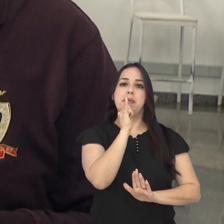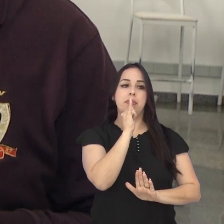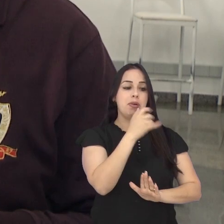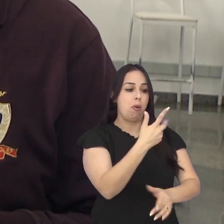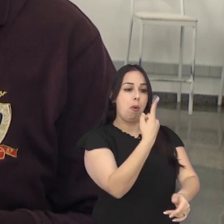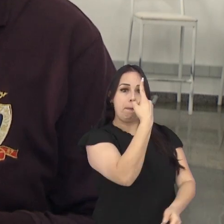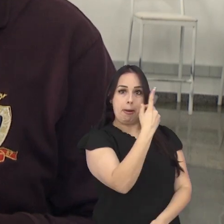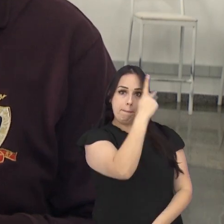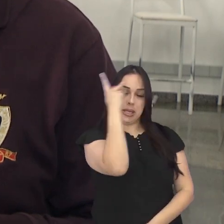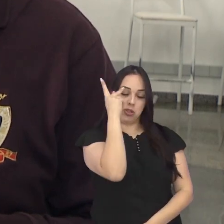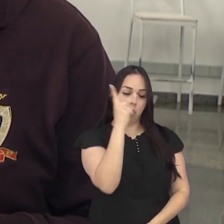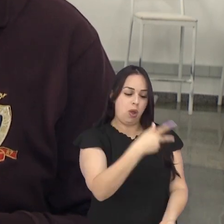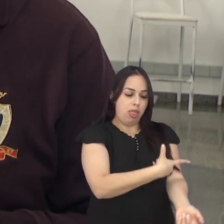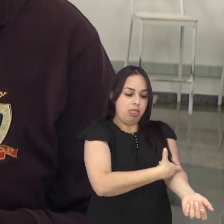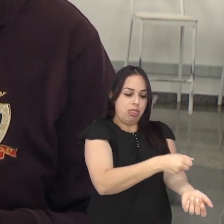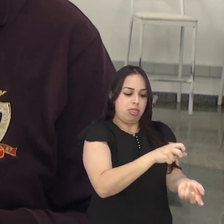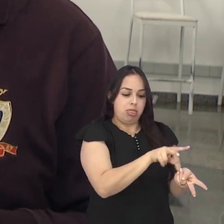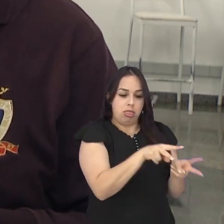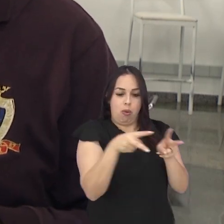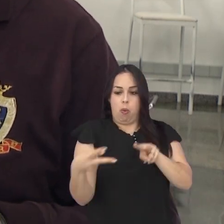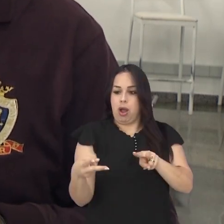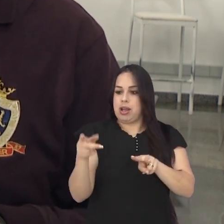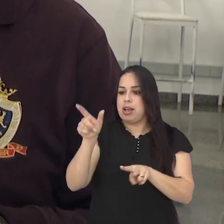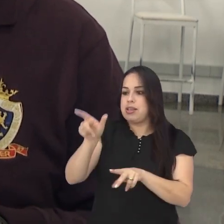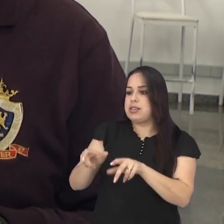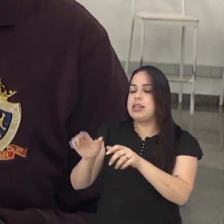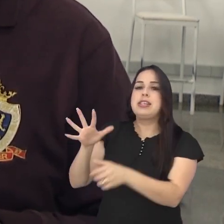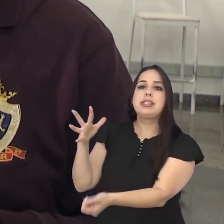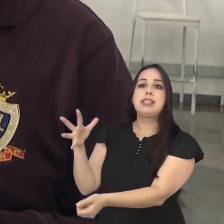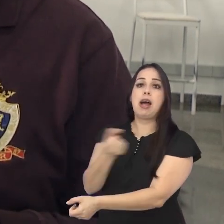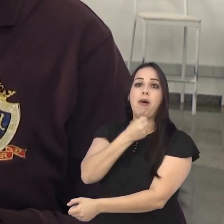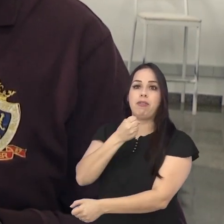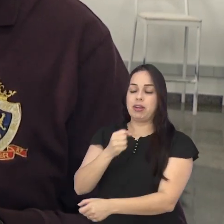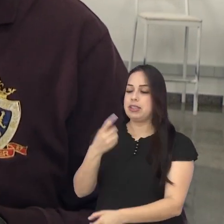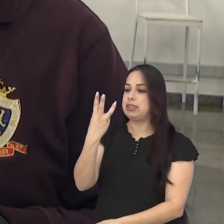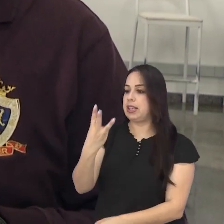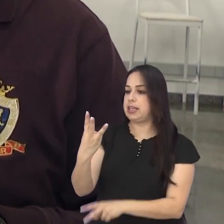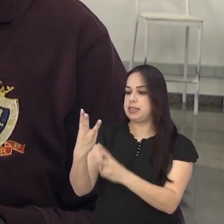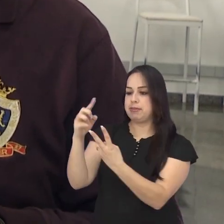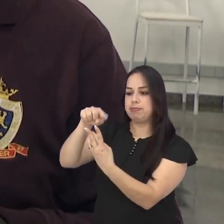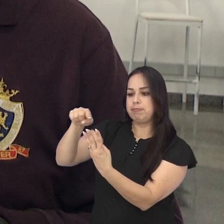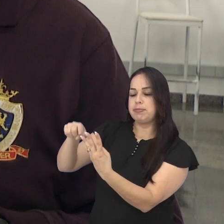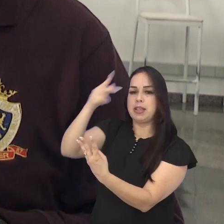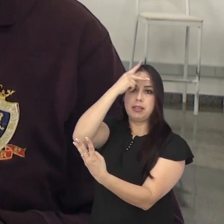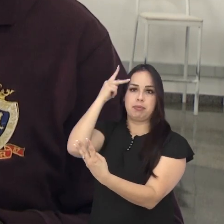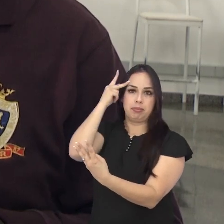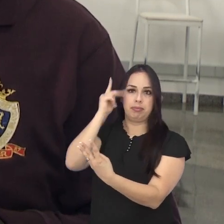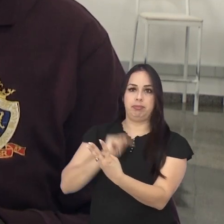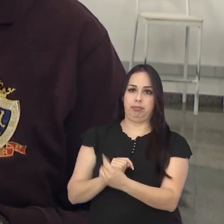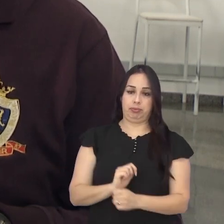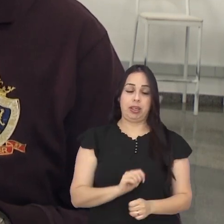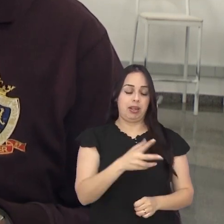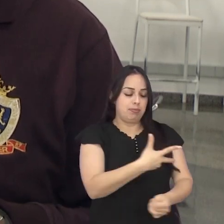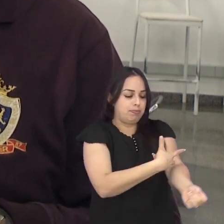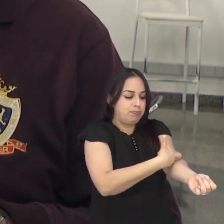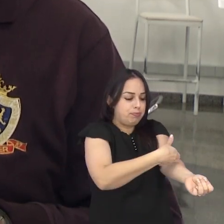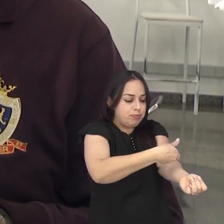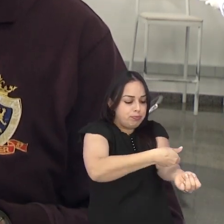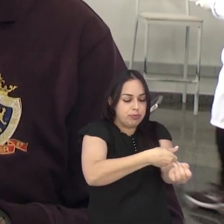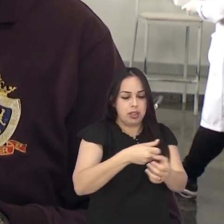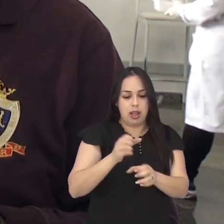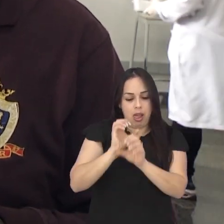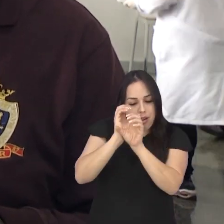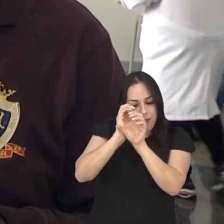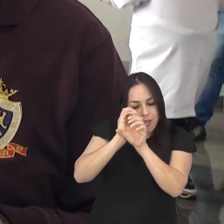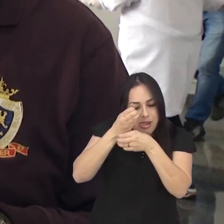que com uma doação ou doador ele salva até Três Vidas isso porque o sangue após coletado ele é encaminhado setor de fracionamento onde é